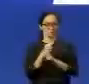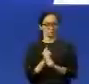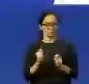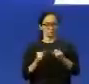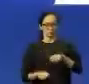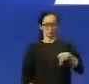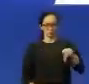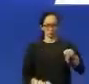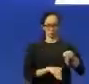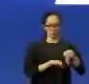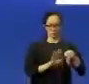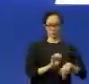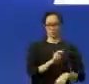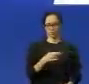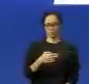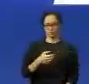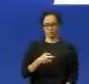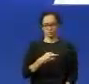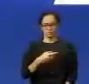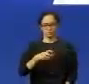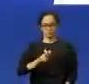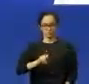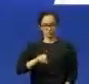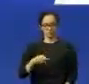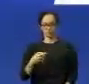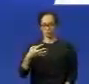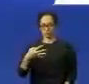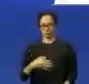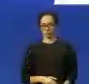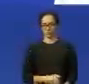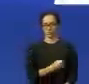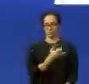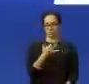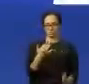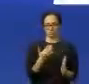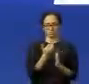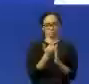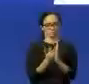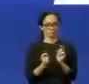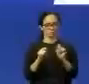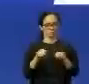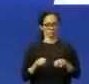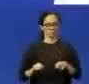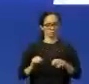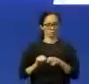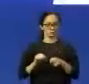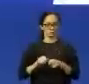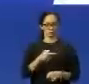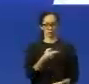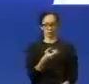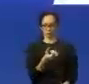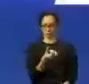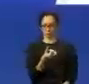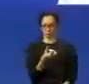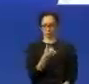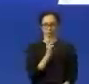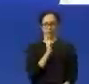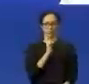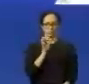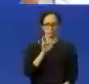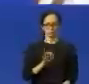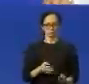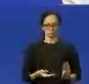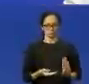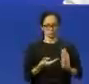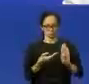ser maior ou igual a 15,4. Portanto, o menor número de parcelas aí, né, tem que ser 16. Resposta D, tá